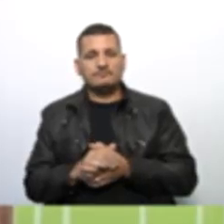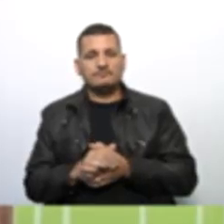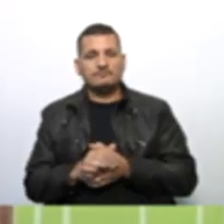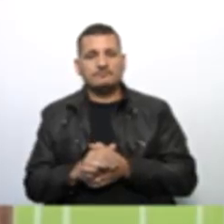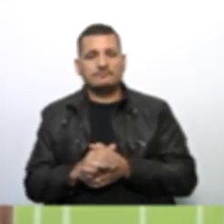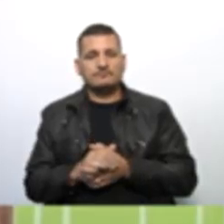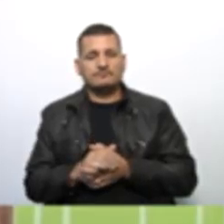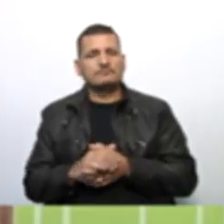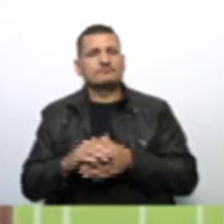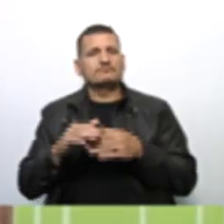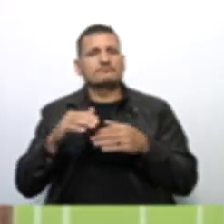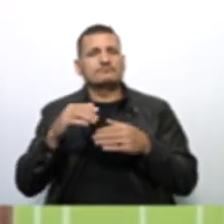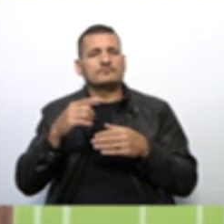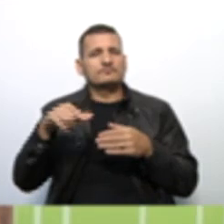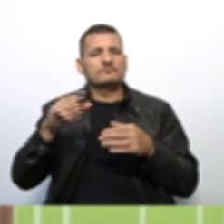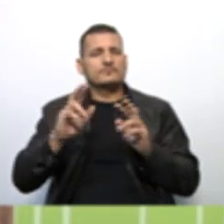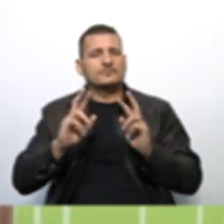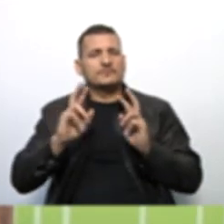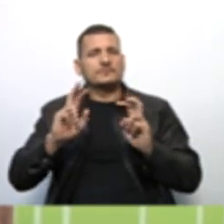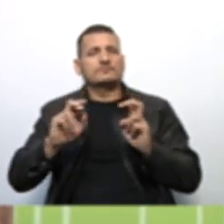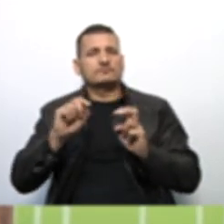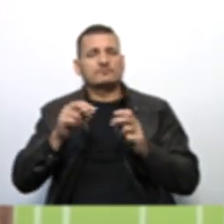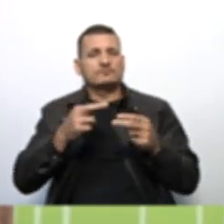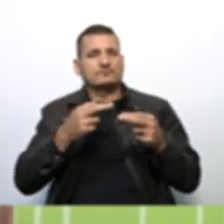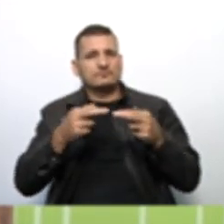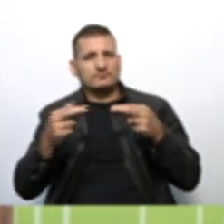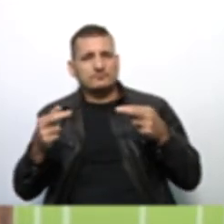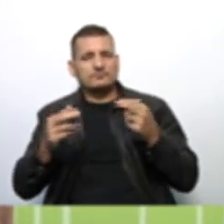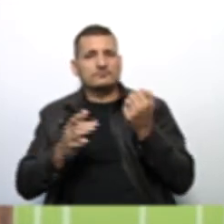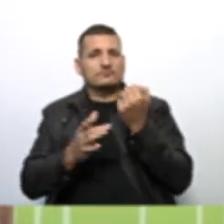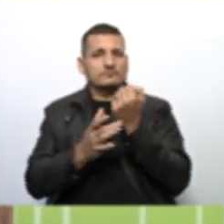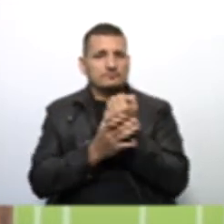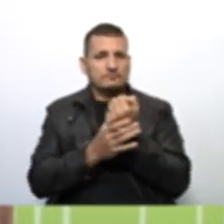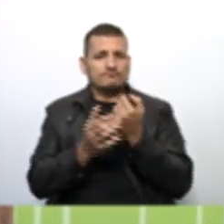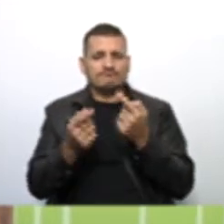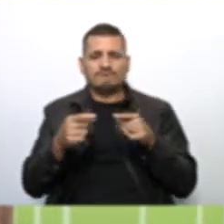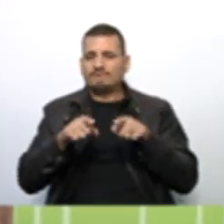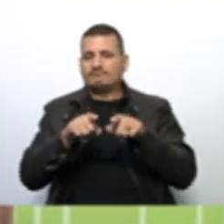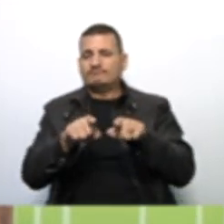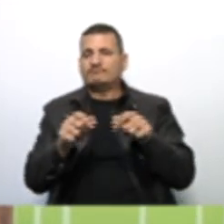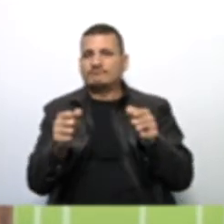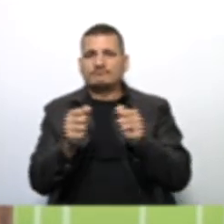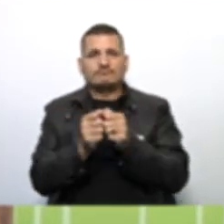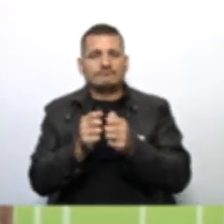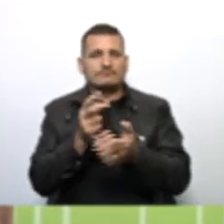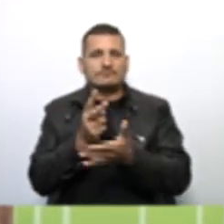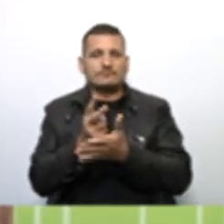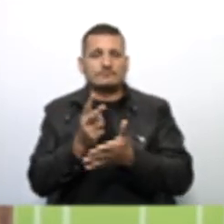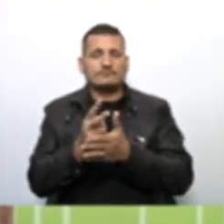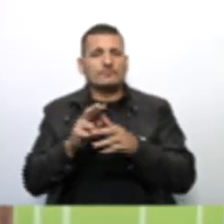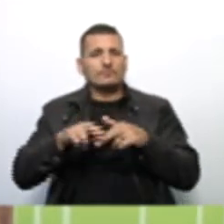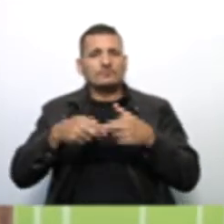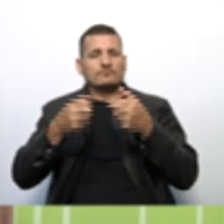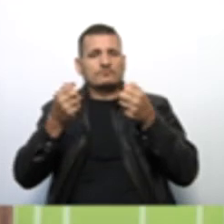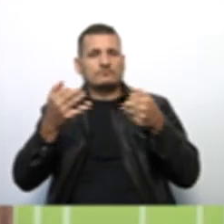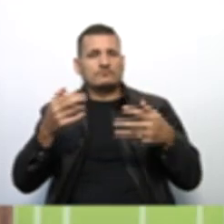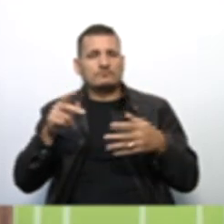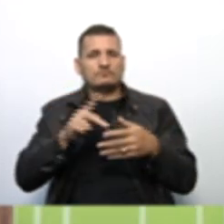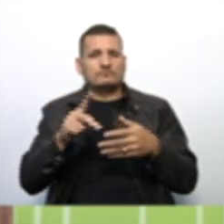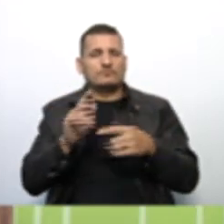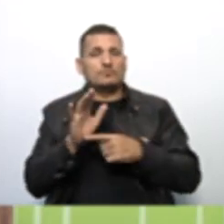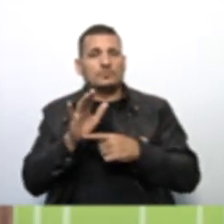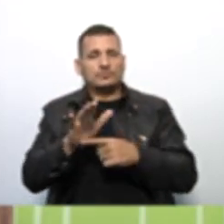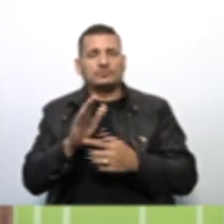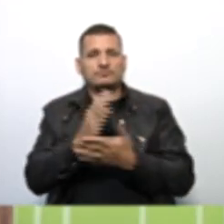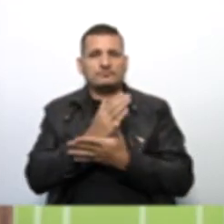você deve ter percebido que rede e segurança andam lado a lado, pessoal. Por isso que o professor comentou, deu alguns exemplos.